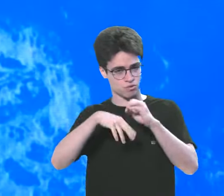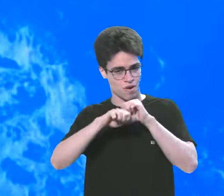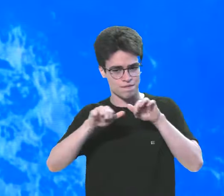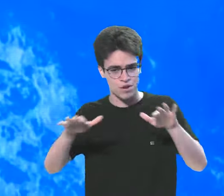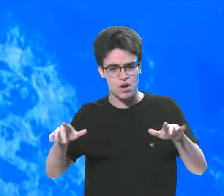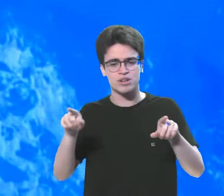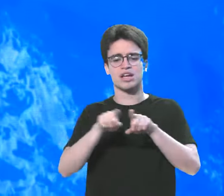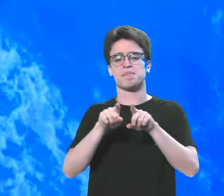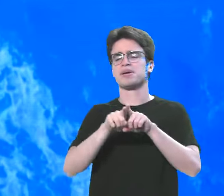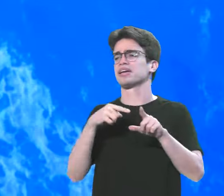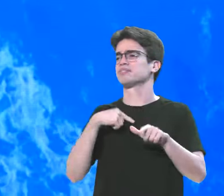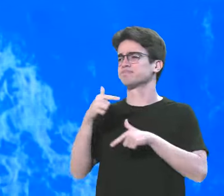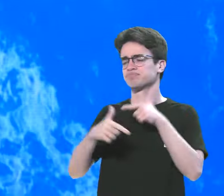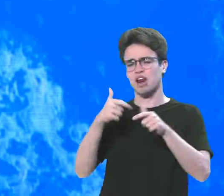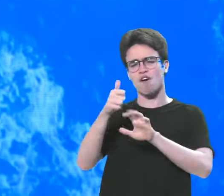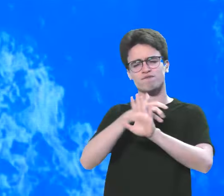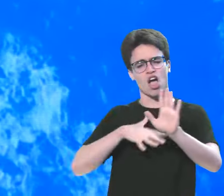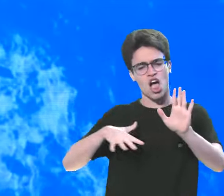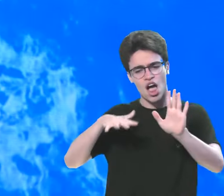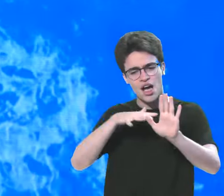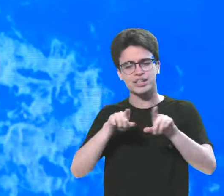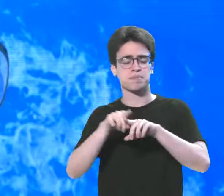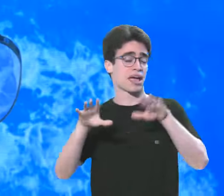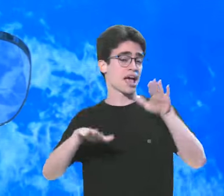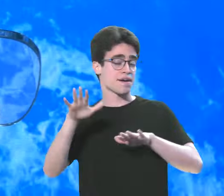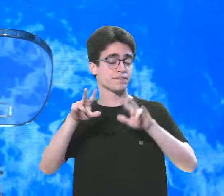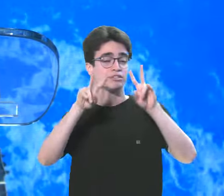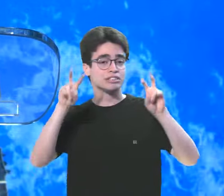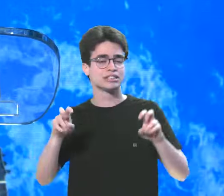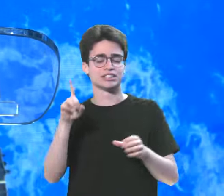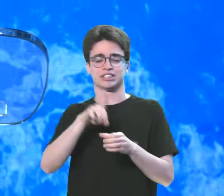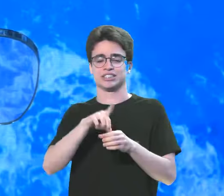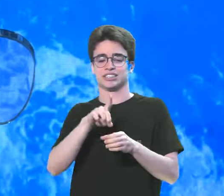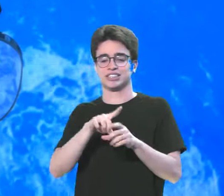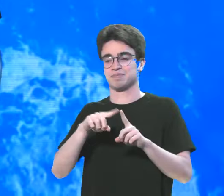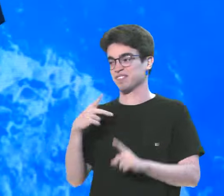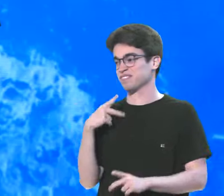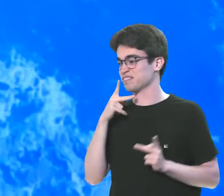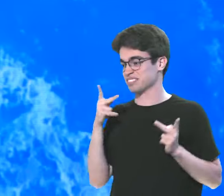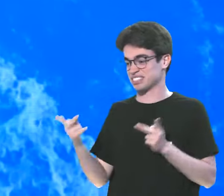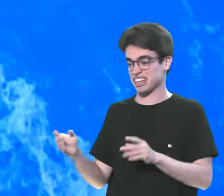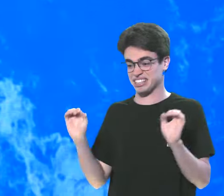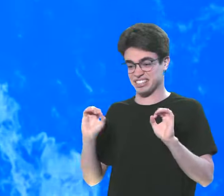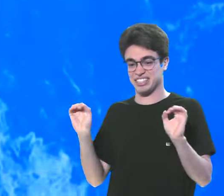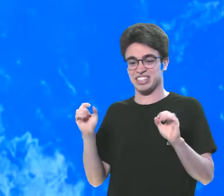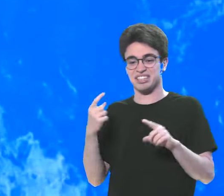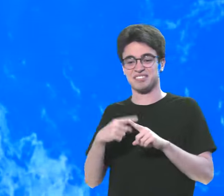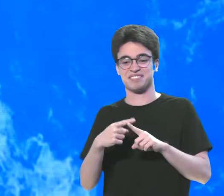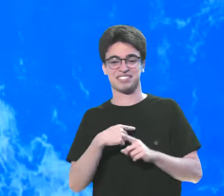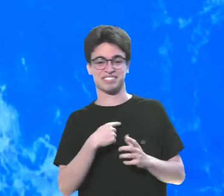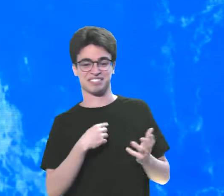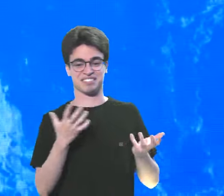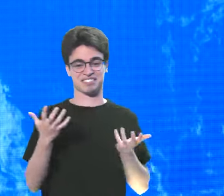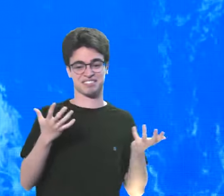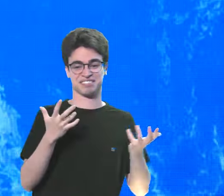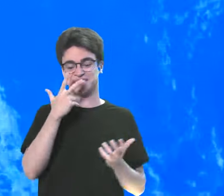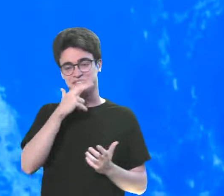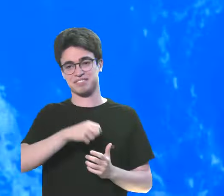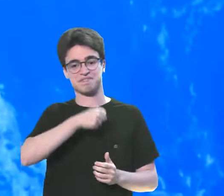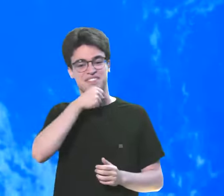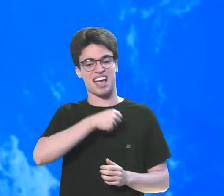produção de culto e às vezes momentos de dízimos não me deixam muito fazer visitantes porque dizem que eu tenho uma uma Vibe meio tiz